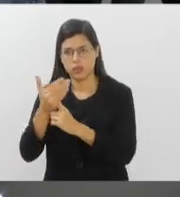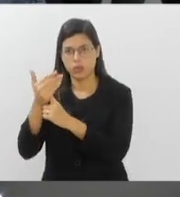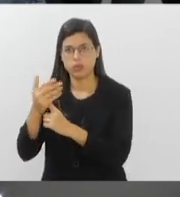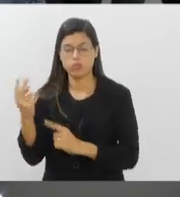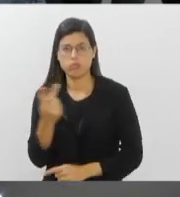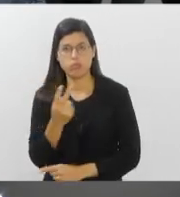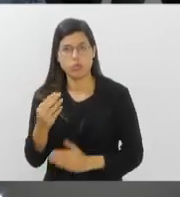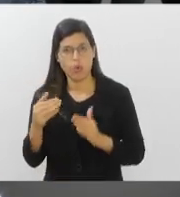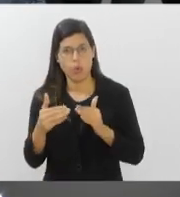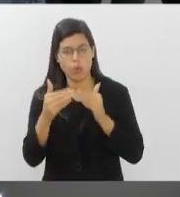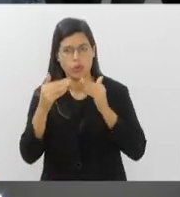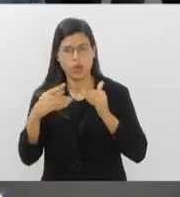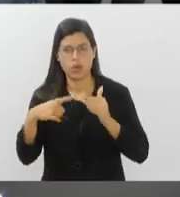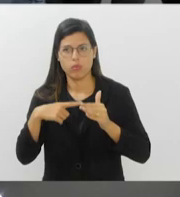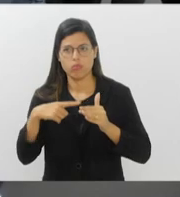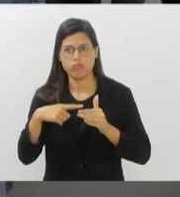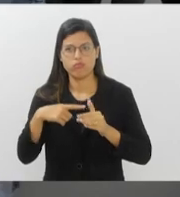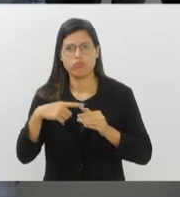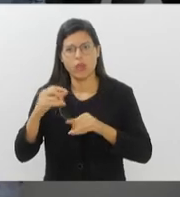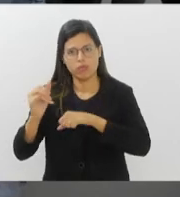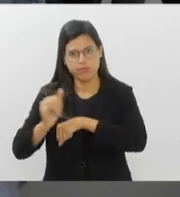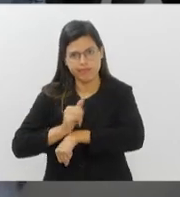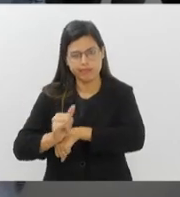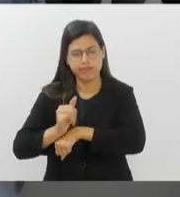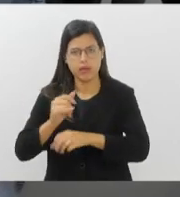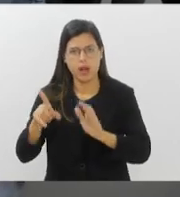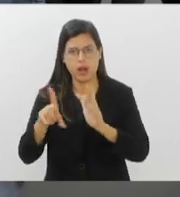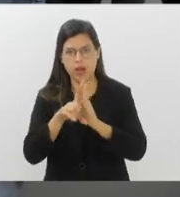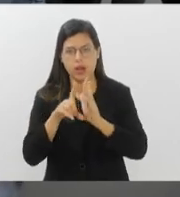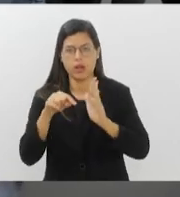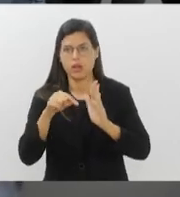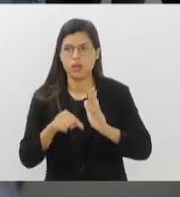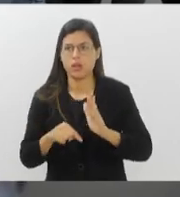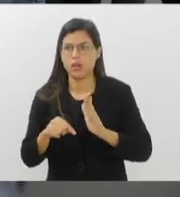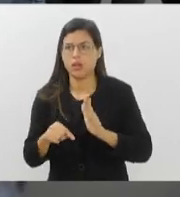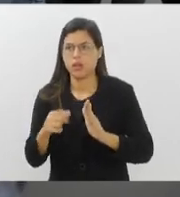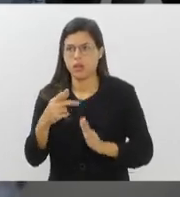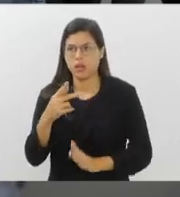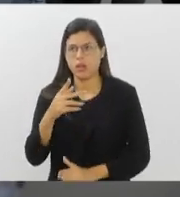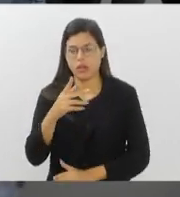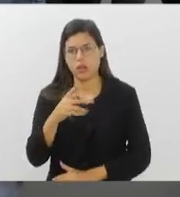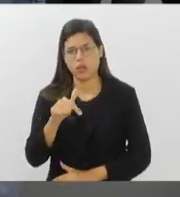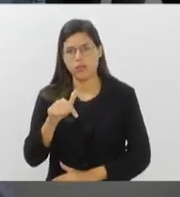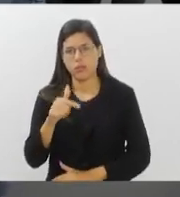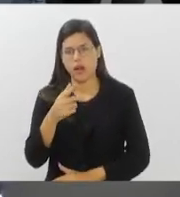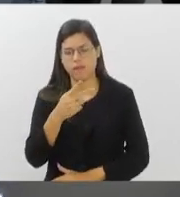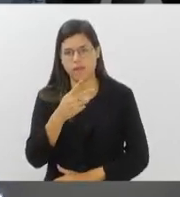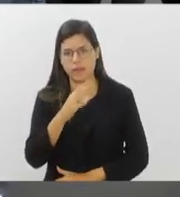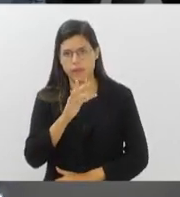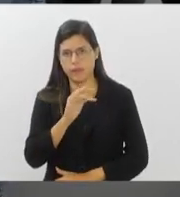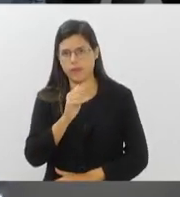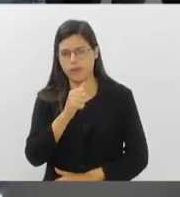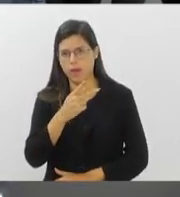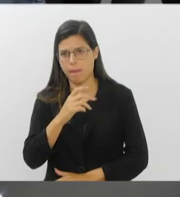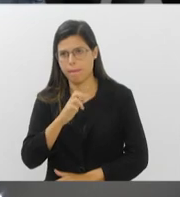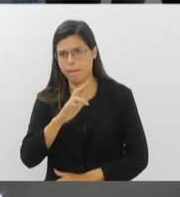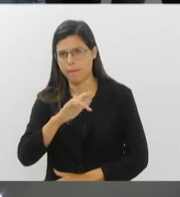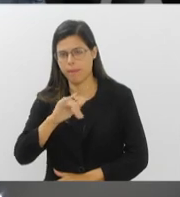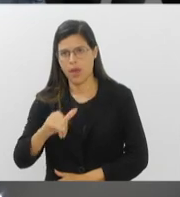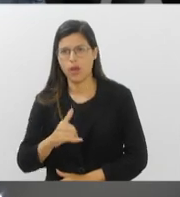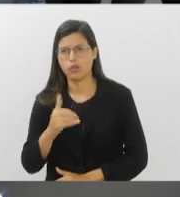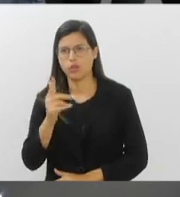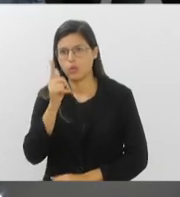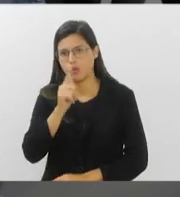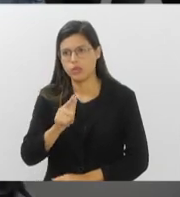que permita que a FAPERJ passe a proceder dessa forma, garantindo que o pesquisador, que é um profissional, né,